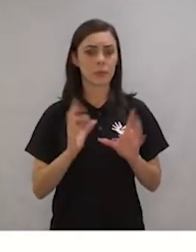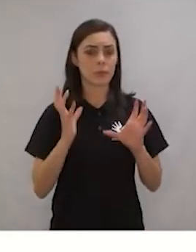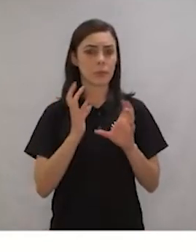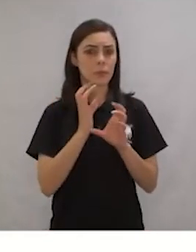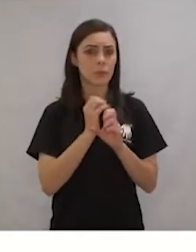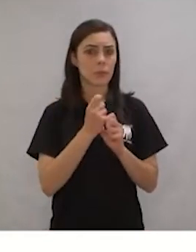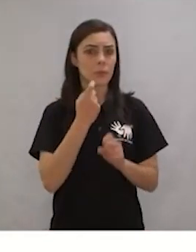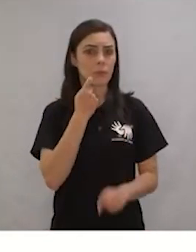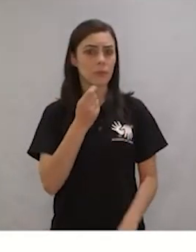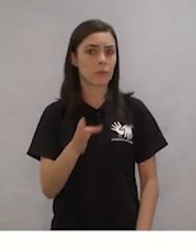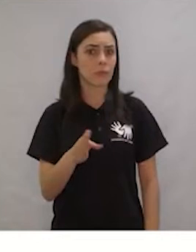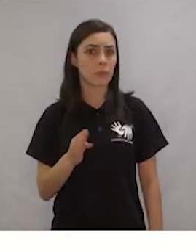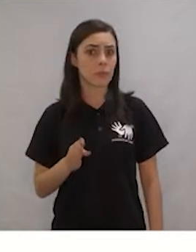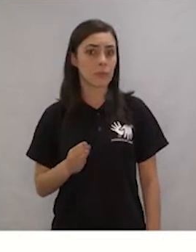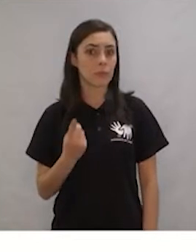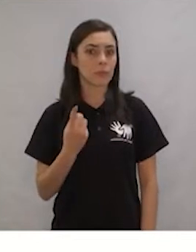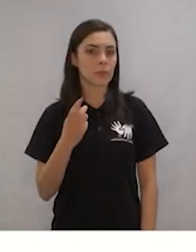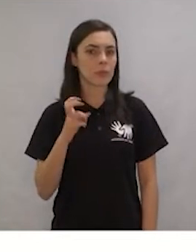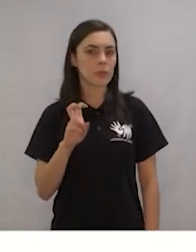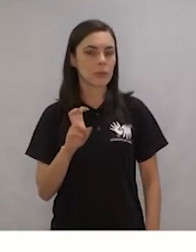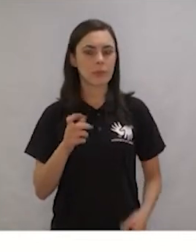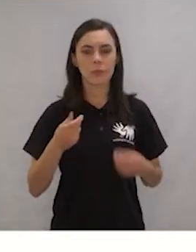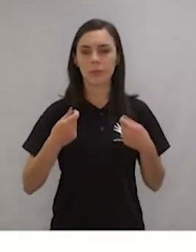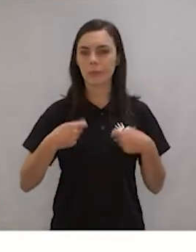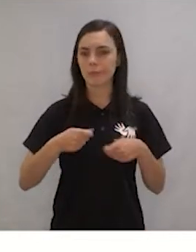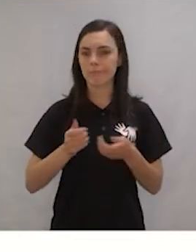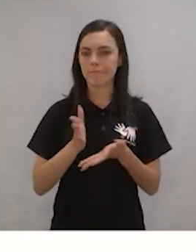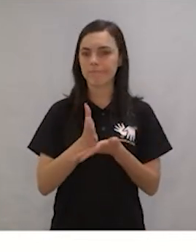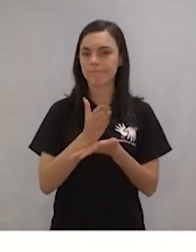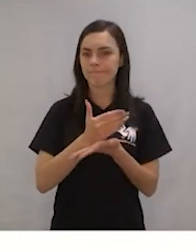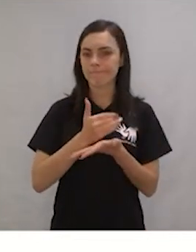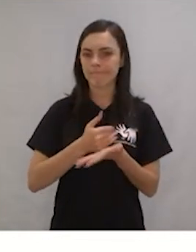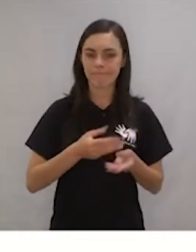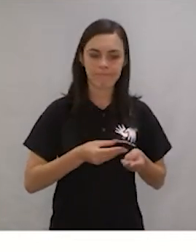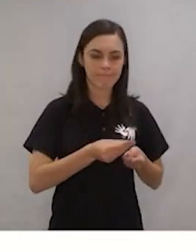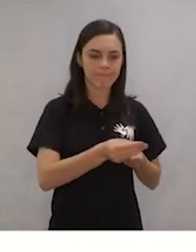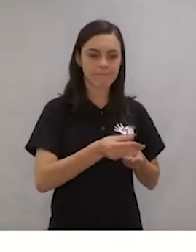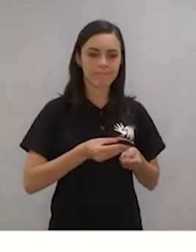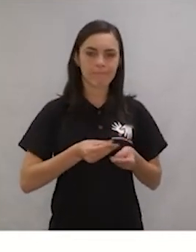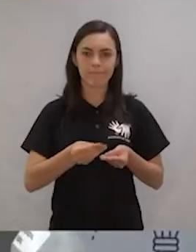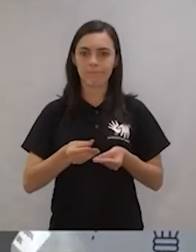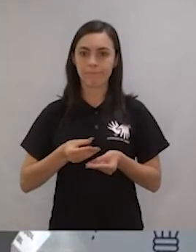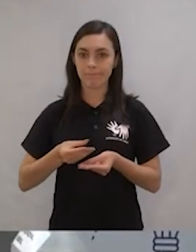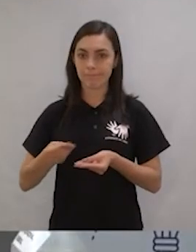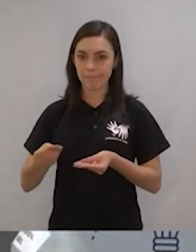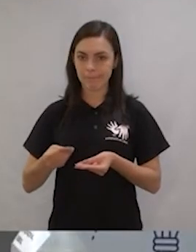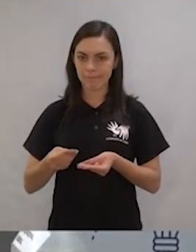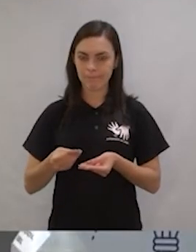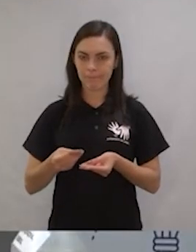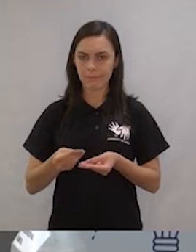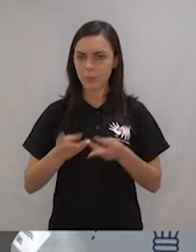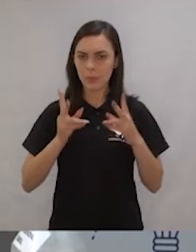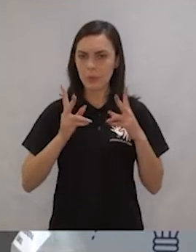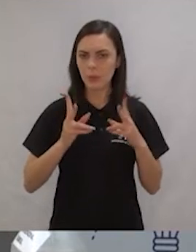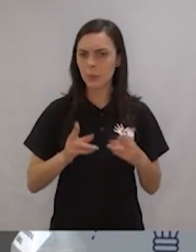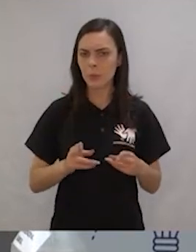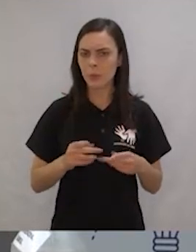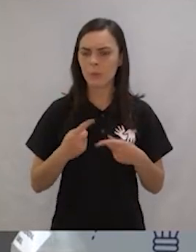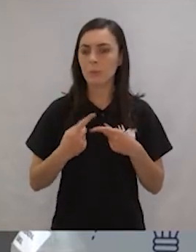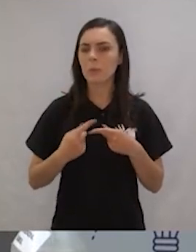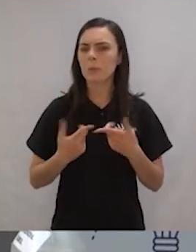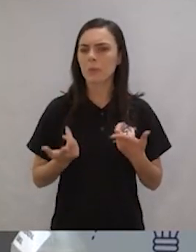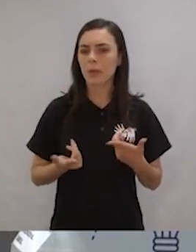tenho 15 peixes que eu terei que repartir, distribuir de forma igual. Igual porque a